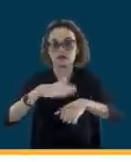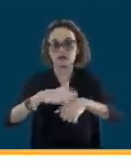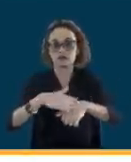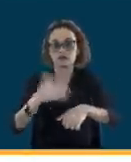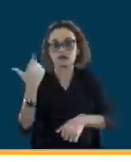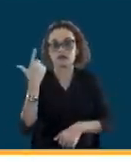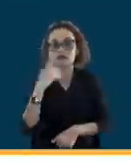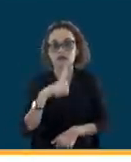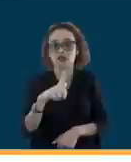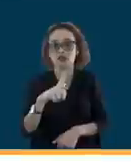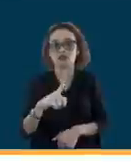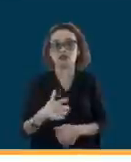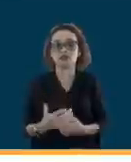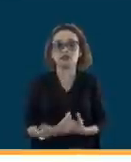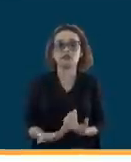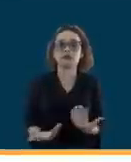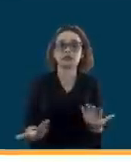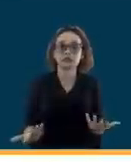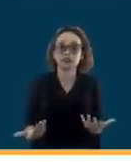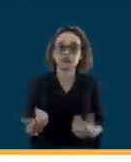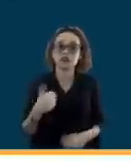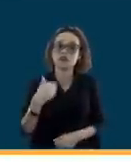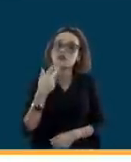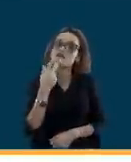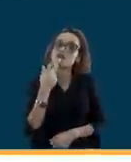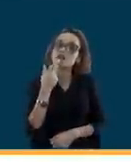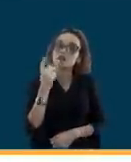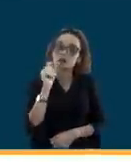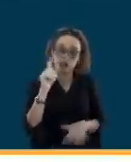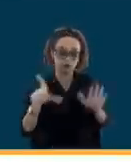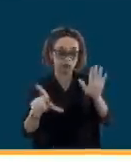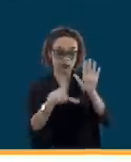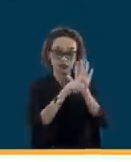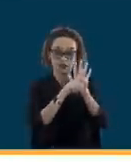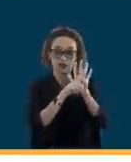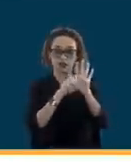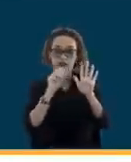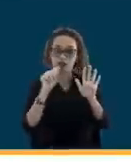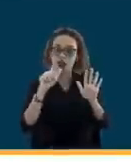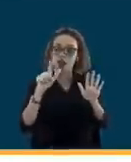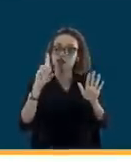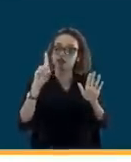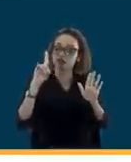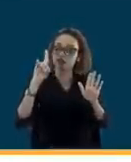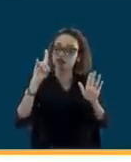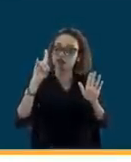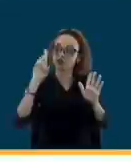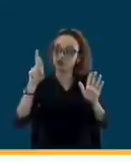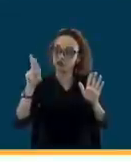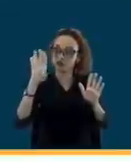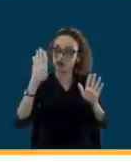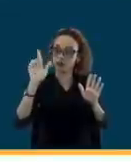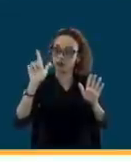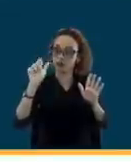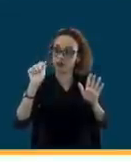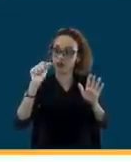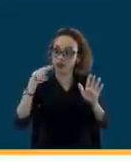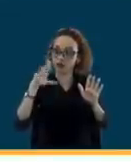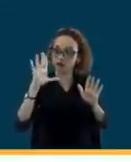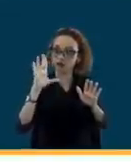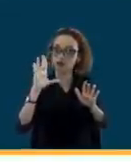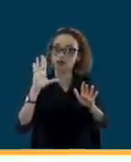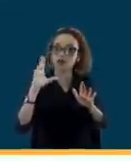né? E eu diria que a Lea Aldeblanc, ela conseguiu criar